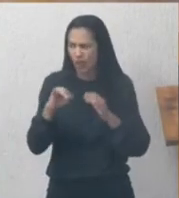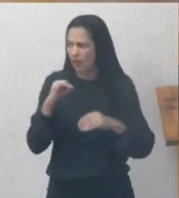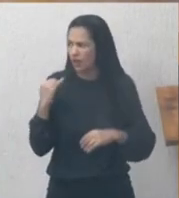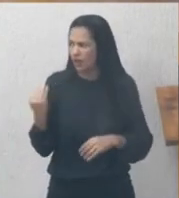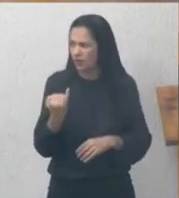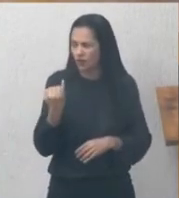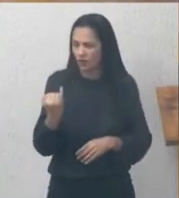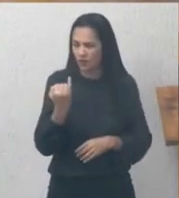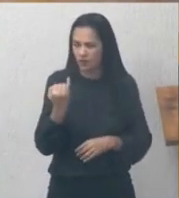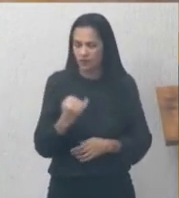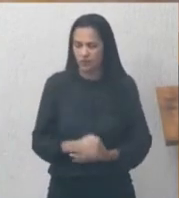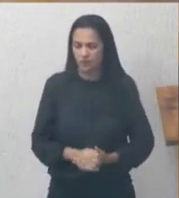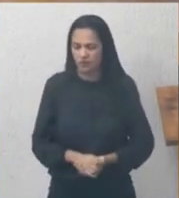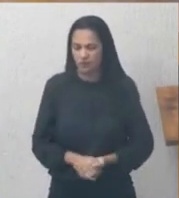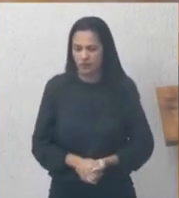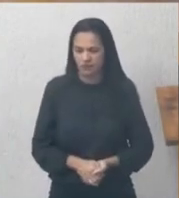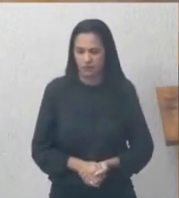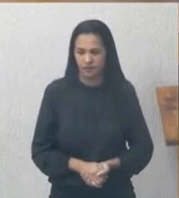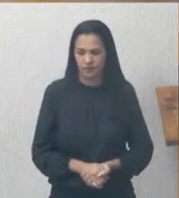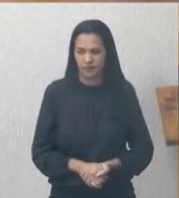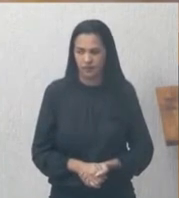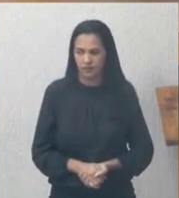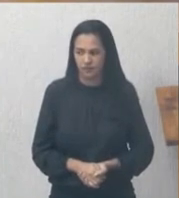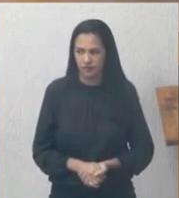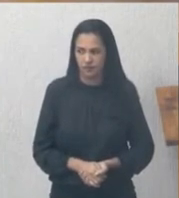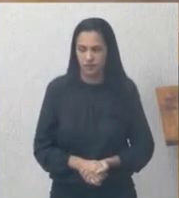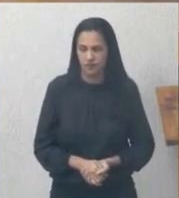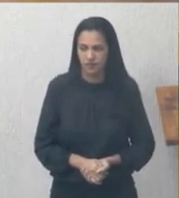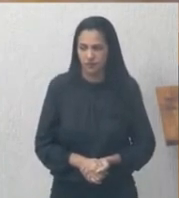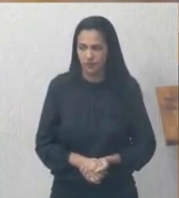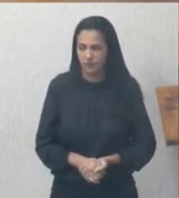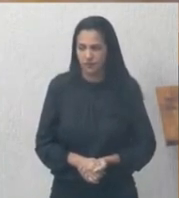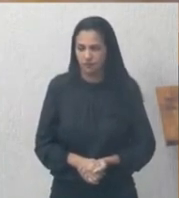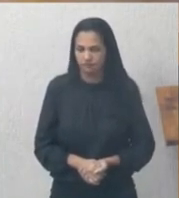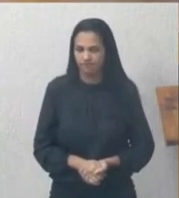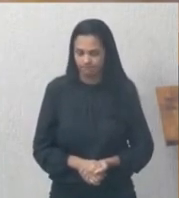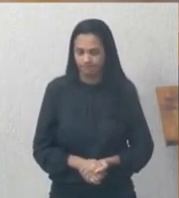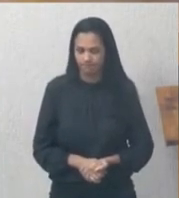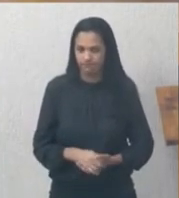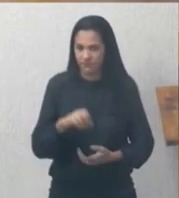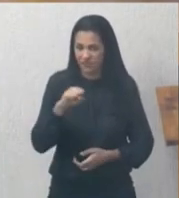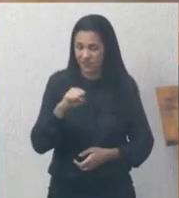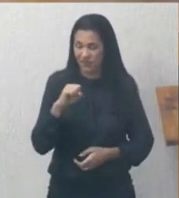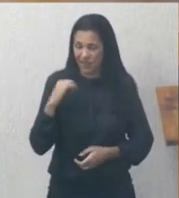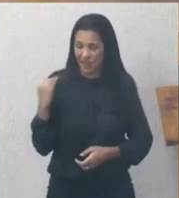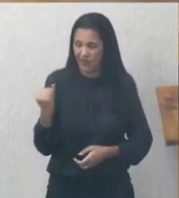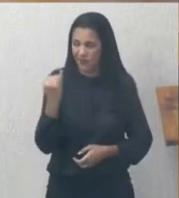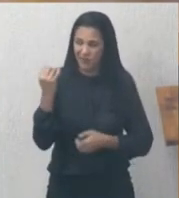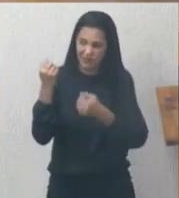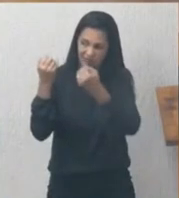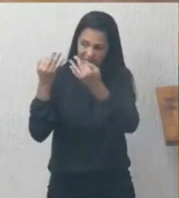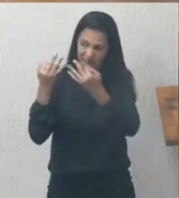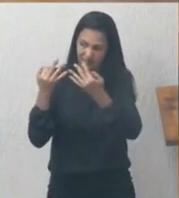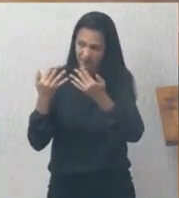colocações aqui que o Nobre colega Ricardo fez é de extrema importância inclusive pra própria Uninter alguns